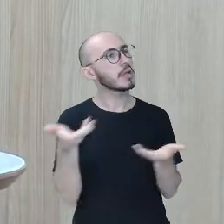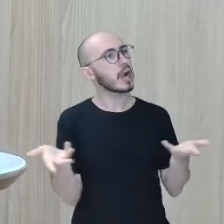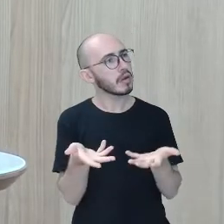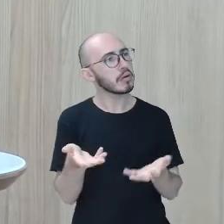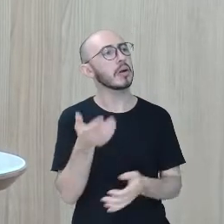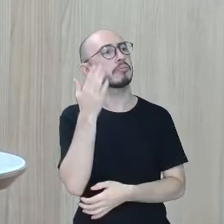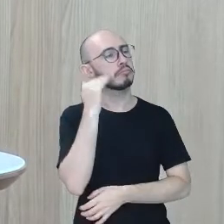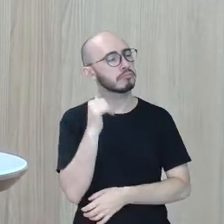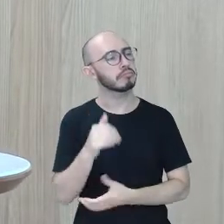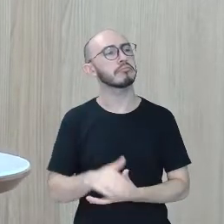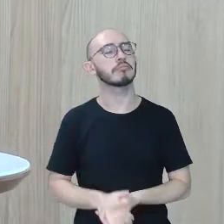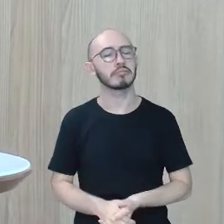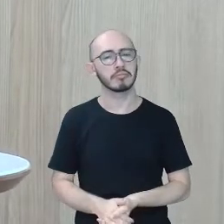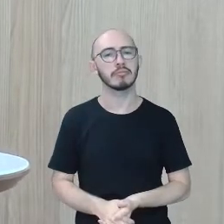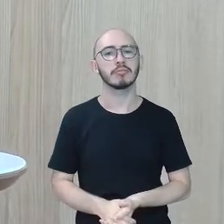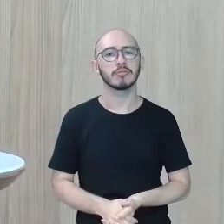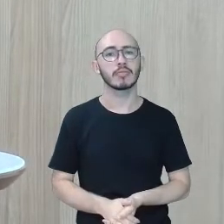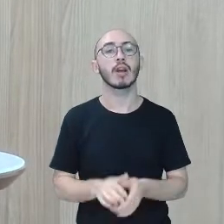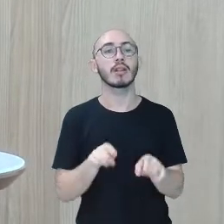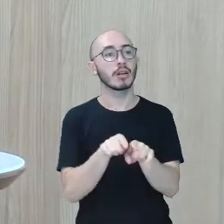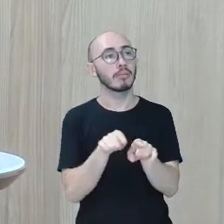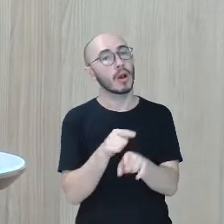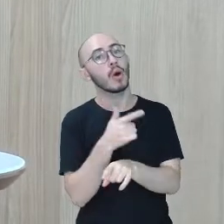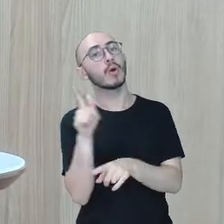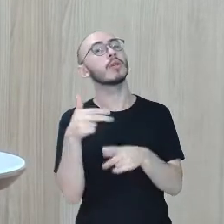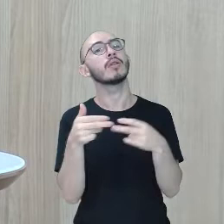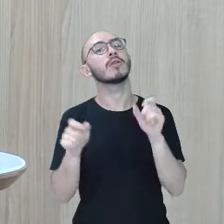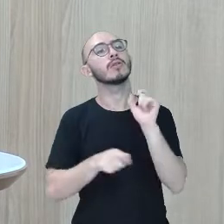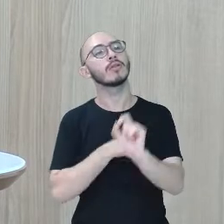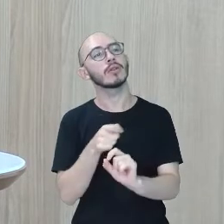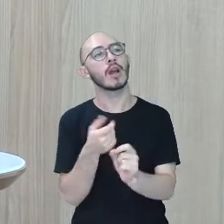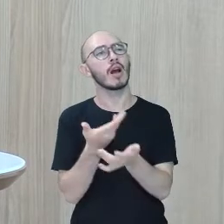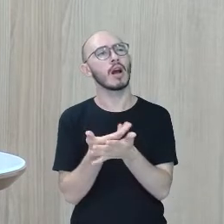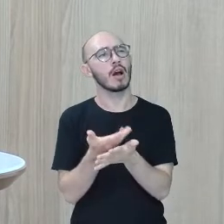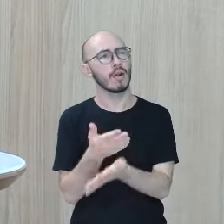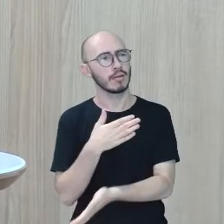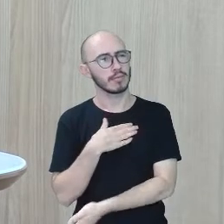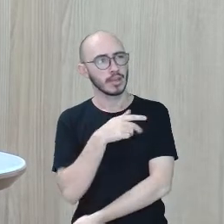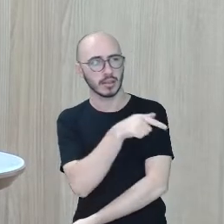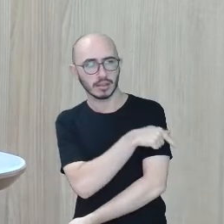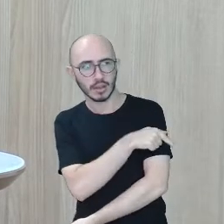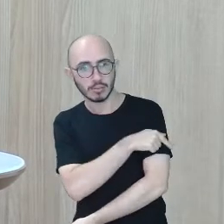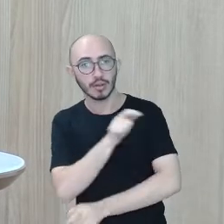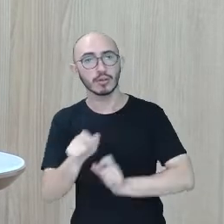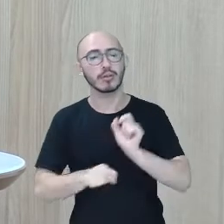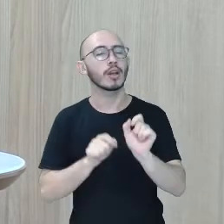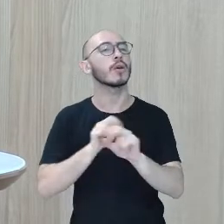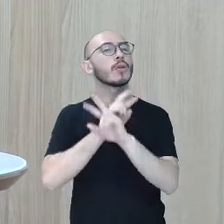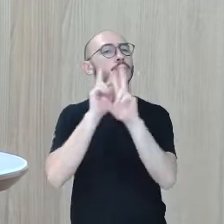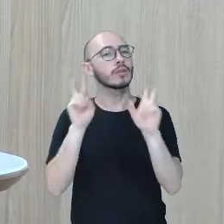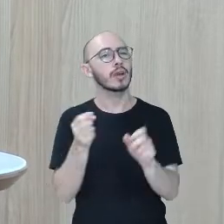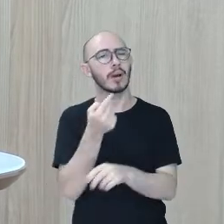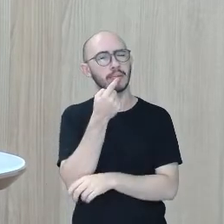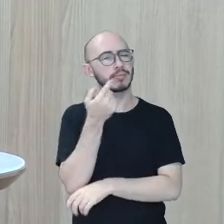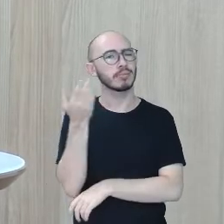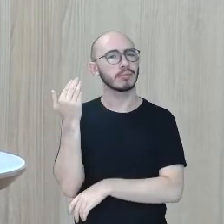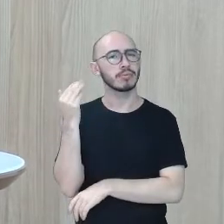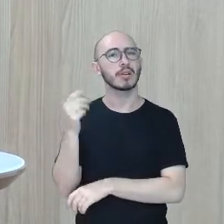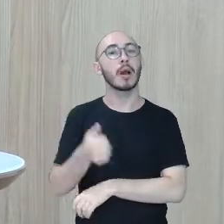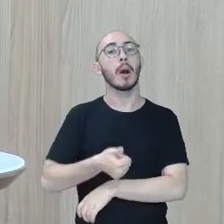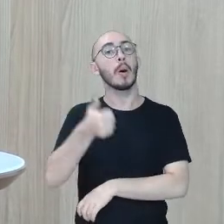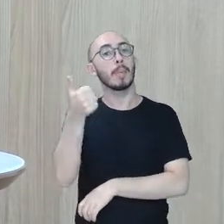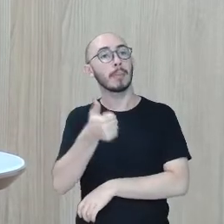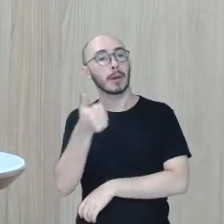né? Ah, Agora tem outra coisa, né? Em minha aula do 7º ano, eu abordei um tema recentemente que mostrava que o